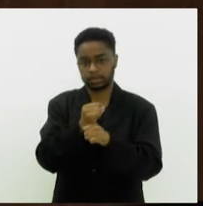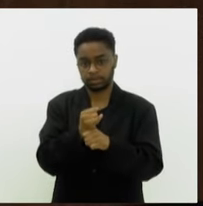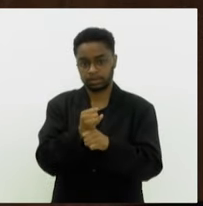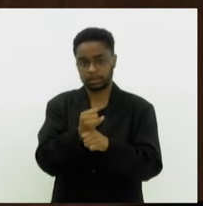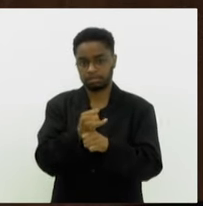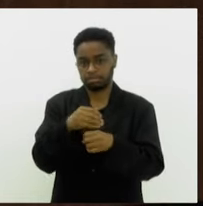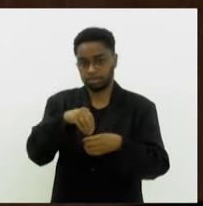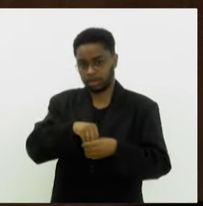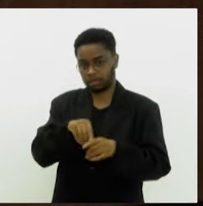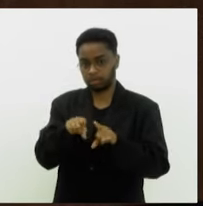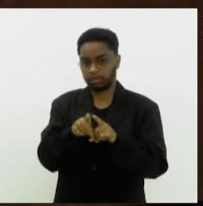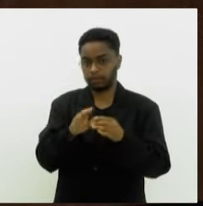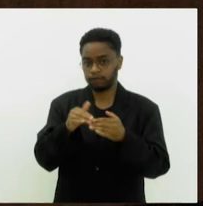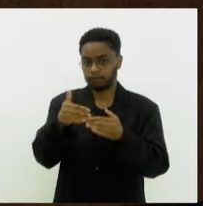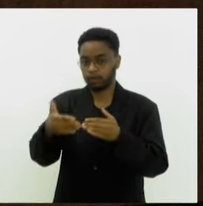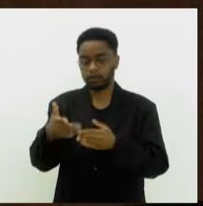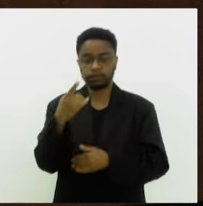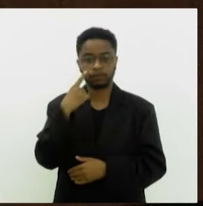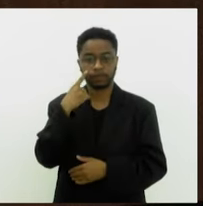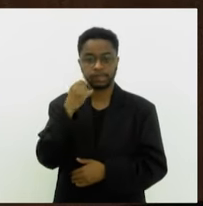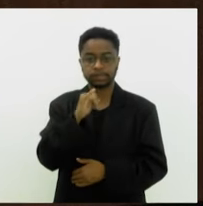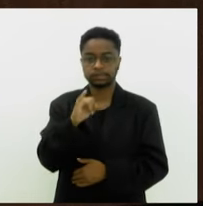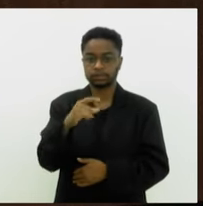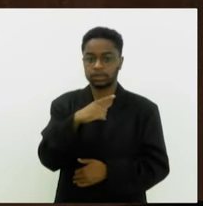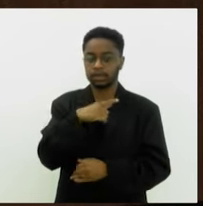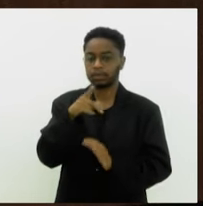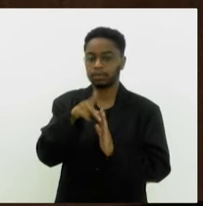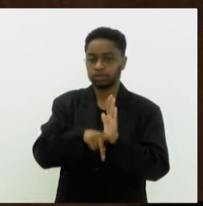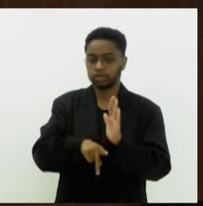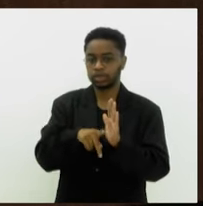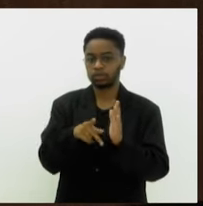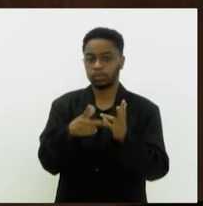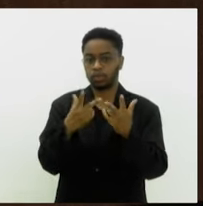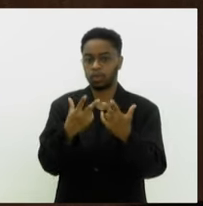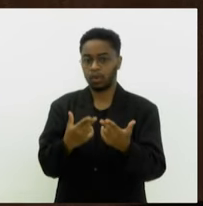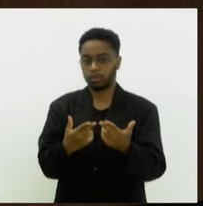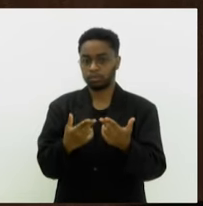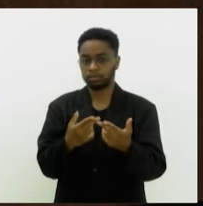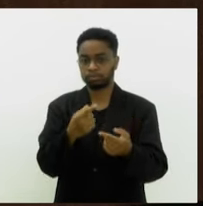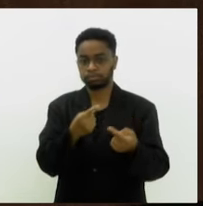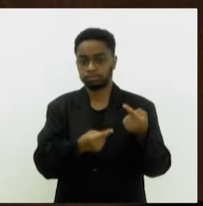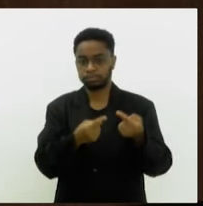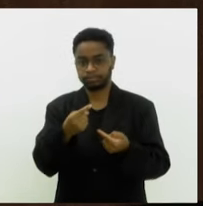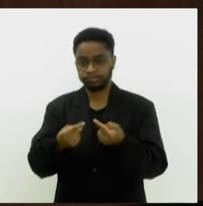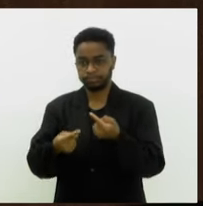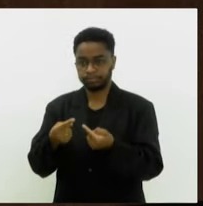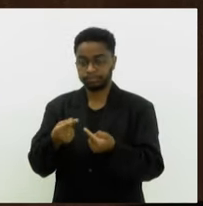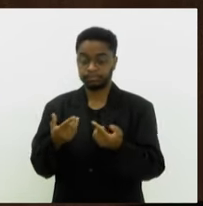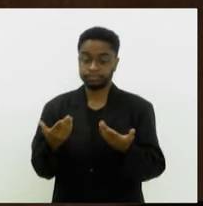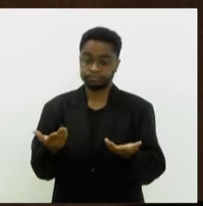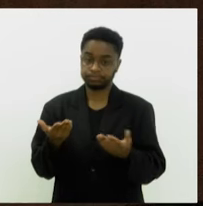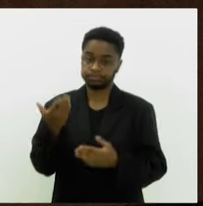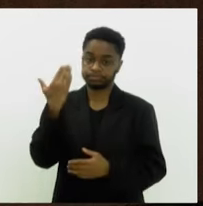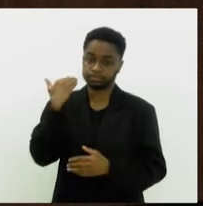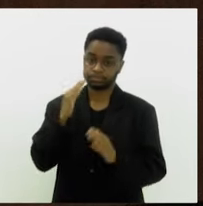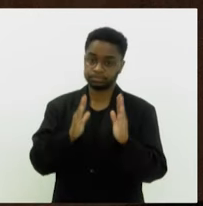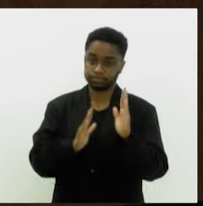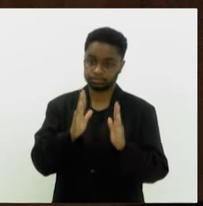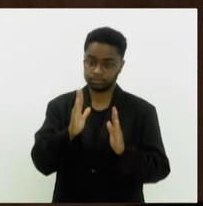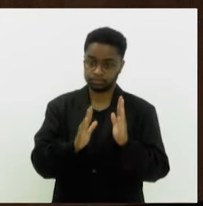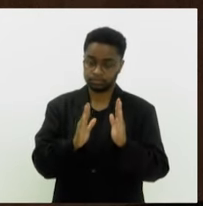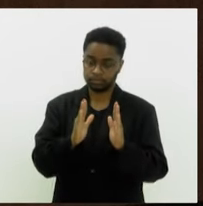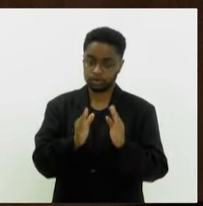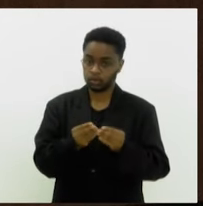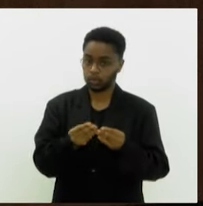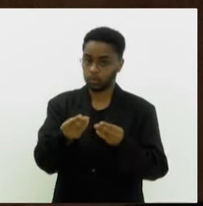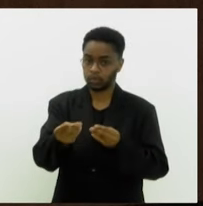na externa, e verificava se tem algum projeto tramitando. À época, essa atribuição não foi para a